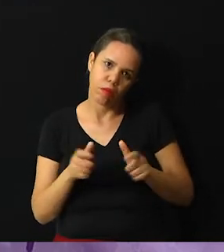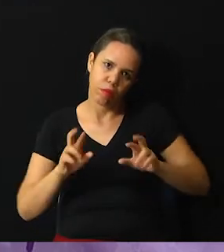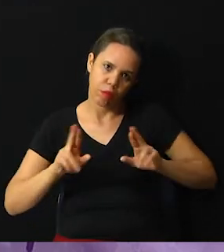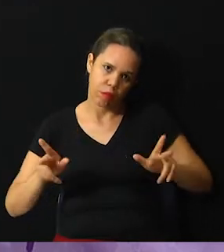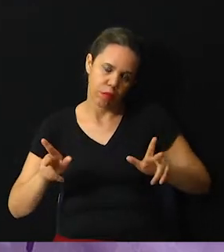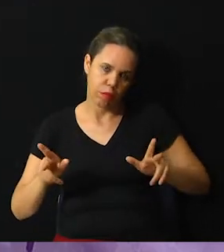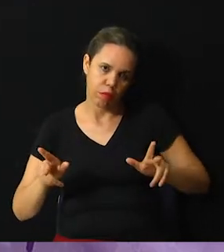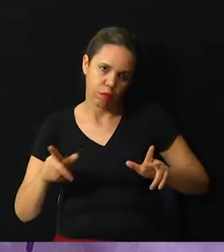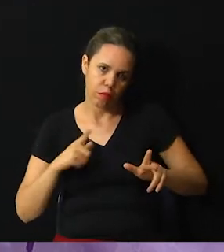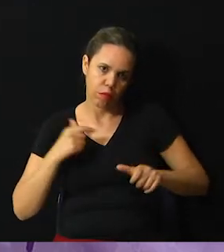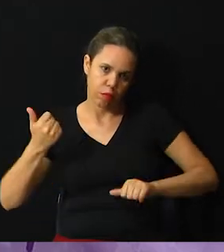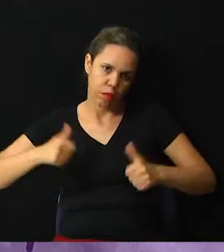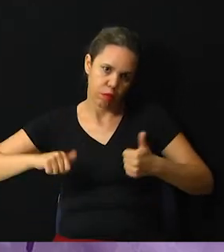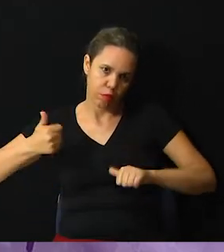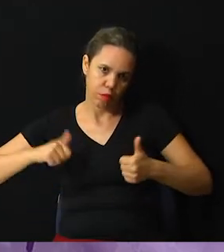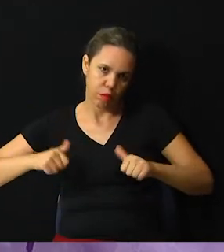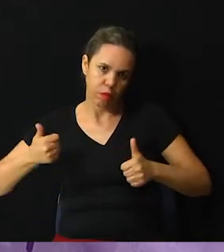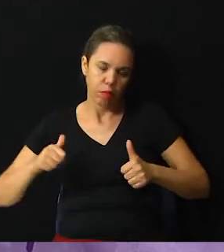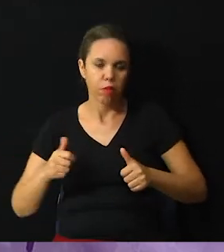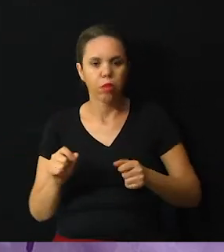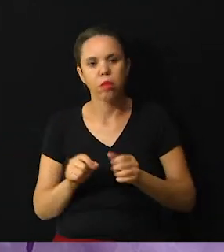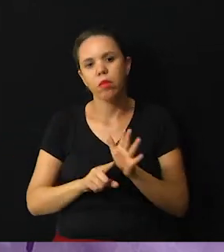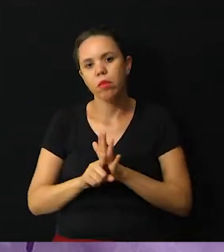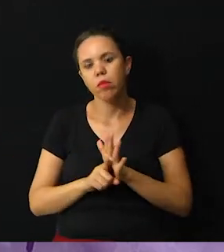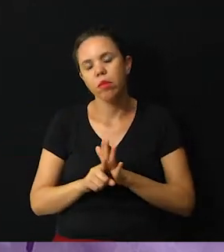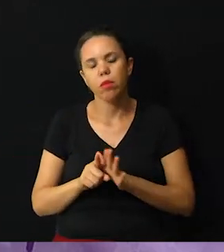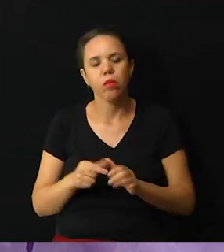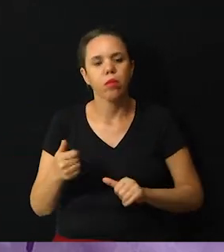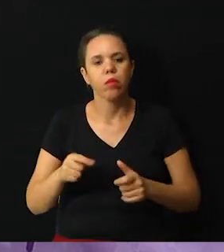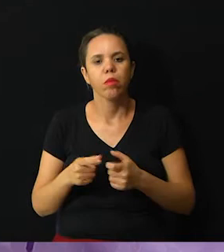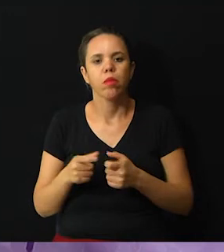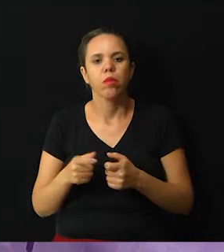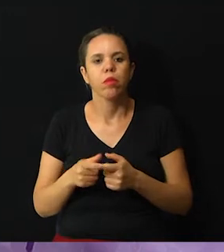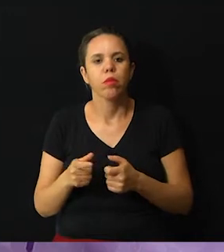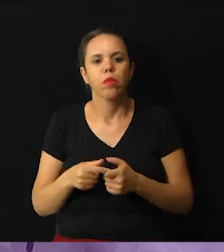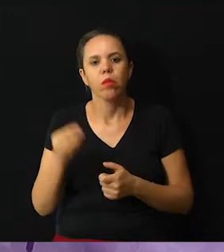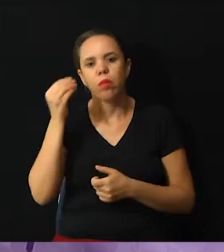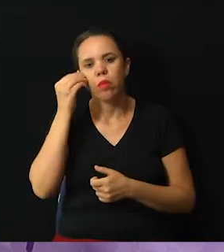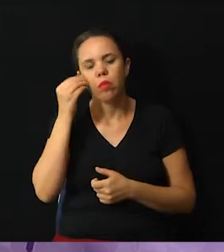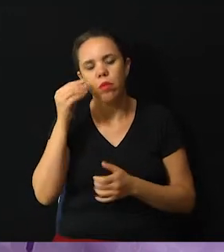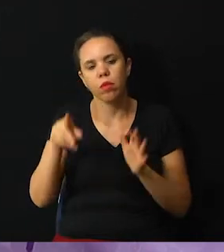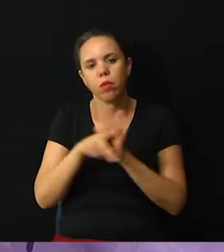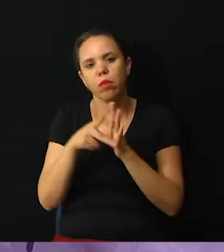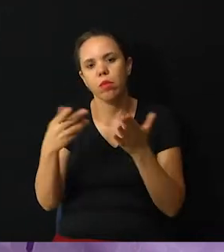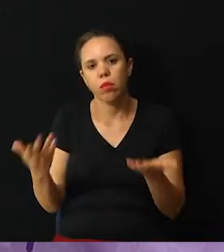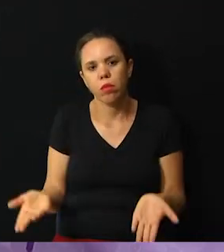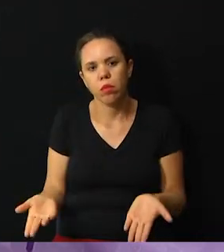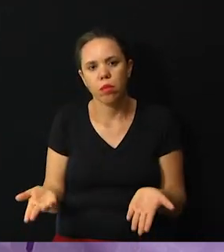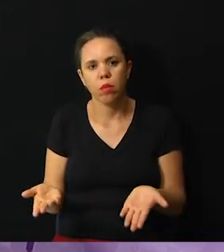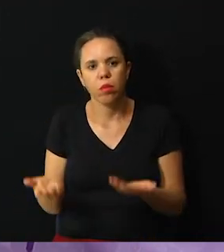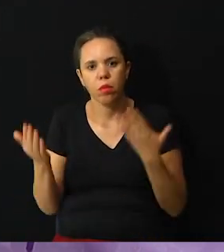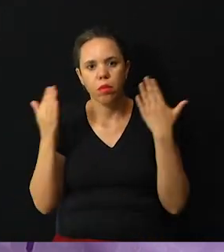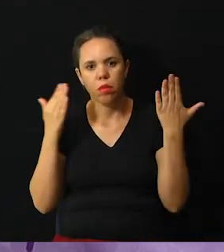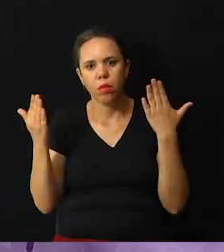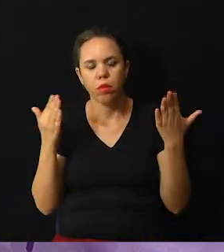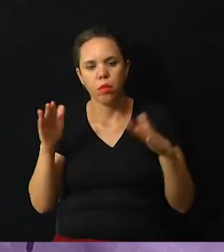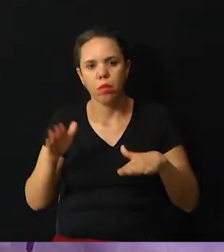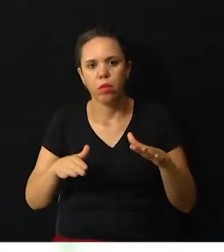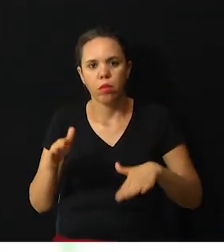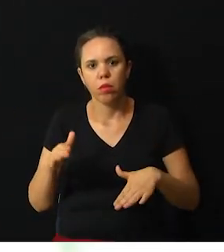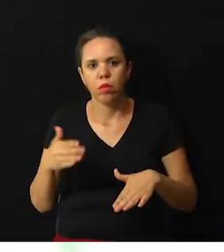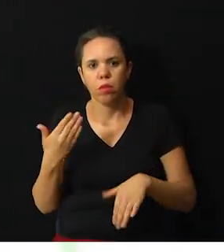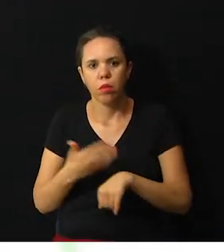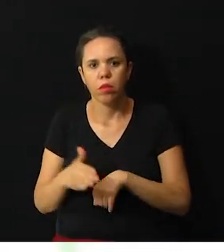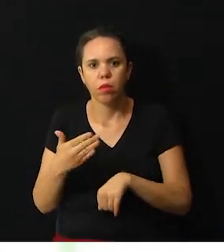bastante diferentes que você tem que avaliar enquanto está fazendo a consulta, ou mesmo com testes bem específicos, né, que os psicólogos às